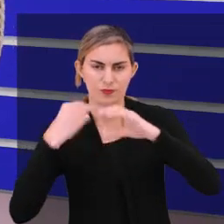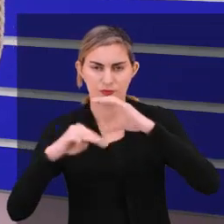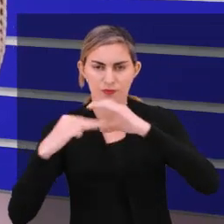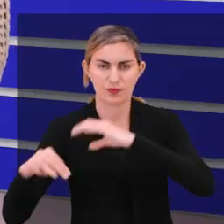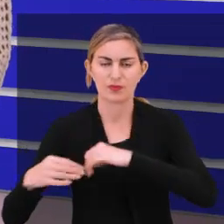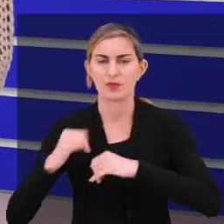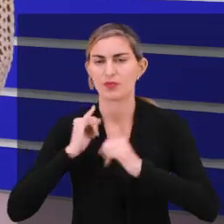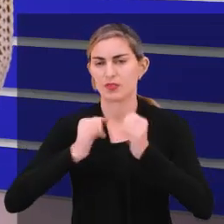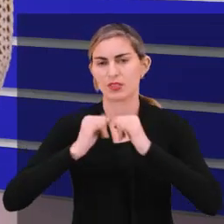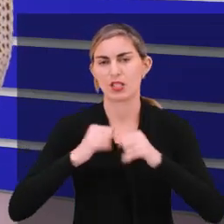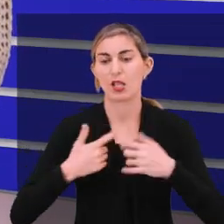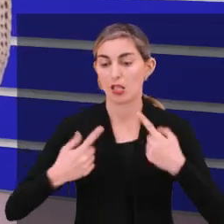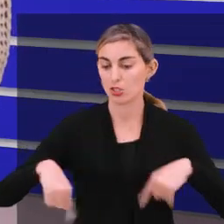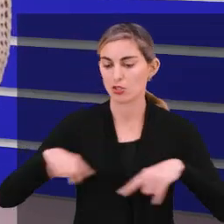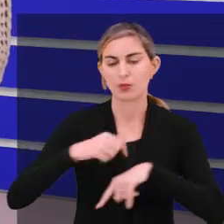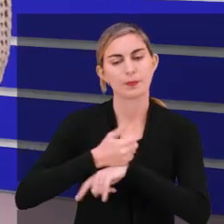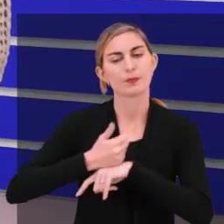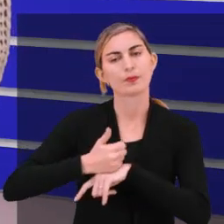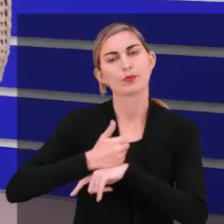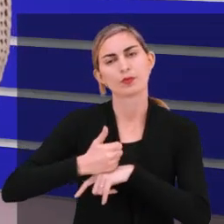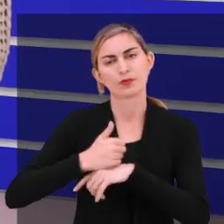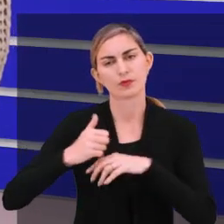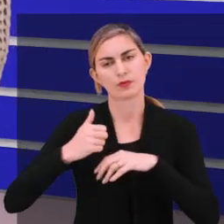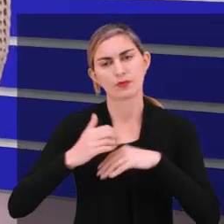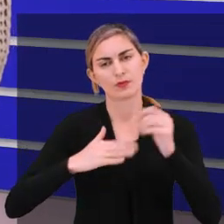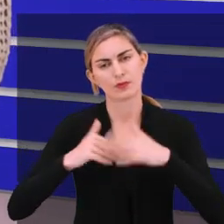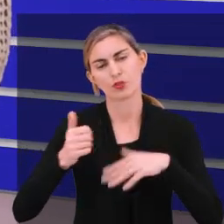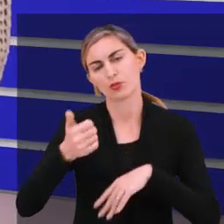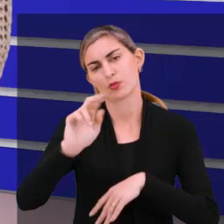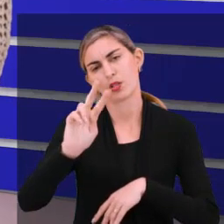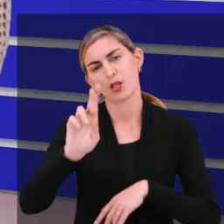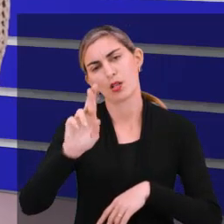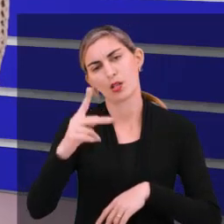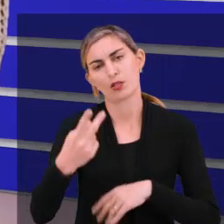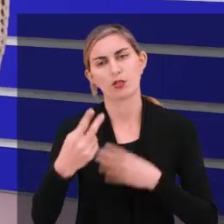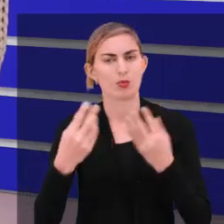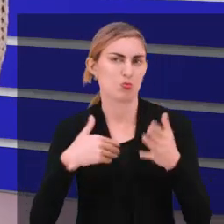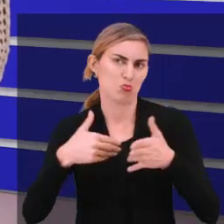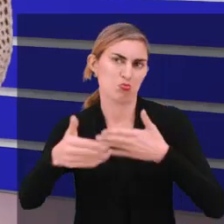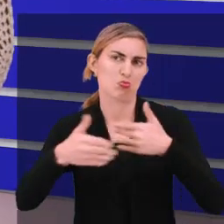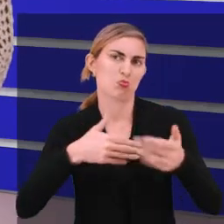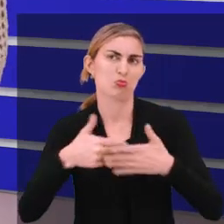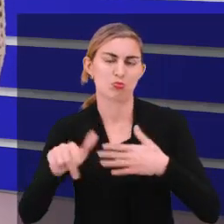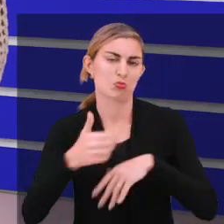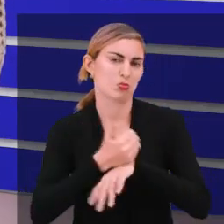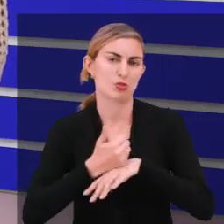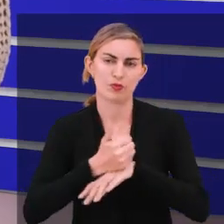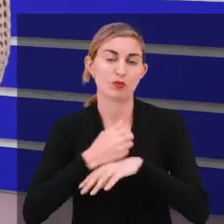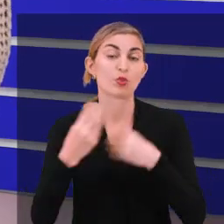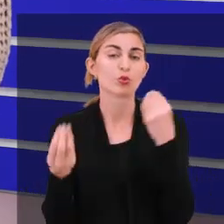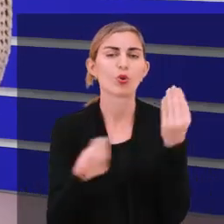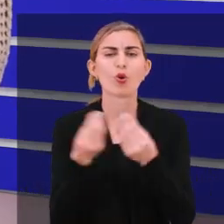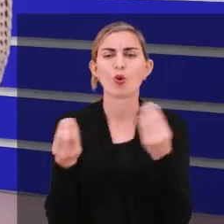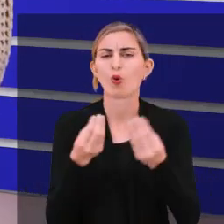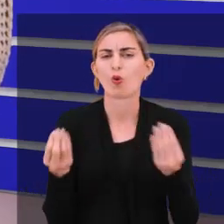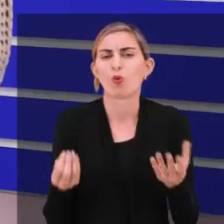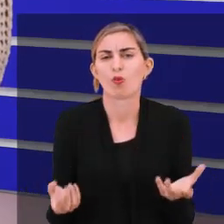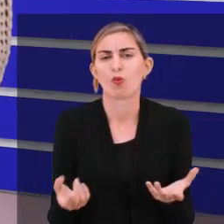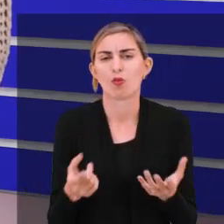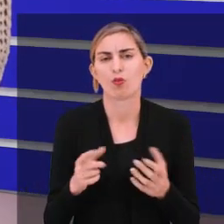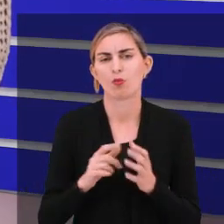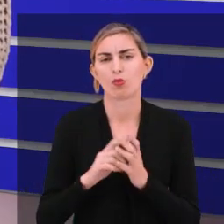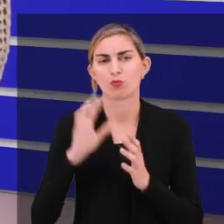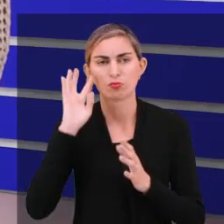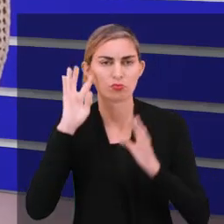E como a gente, enquanto profissional, não é, de RH, eu acho que qualquer profissional, como lidar com tudo